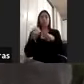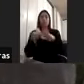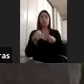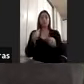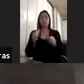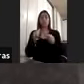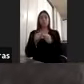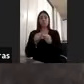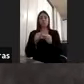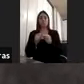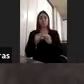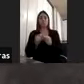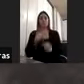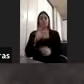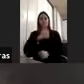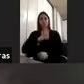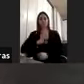vocês tem.